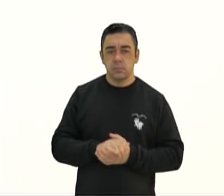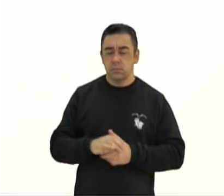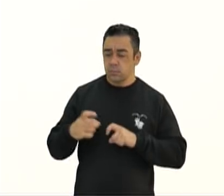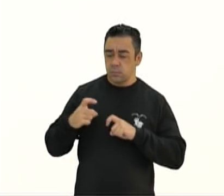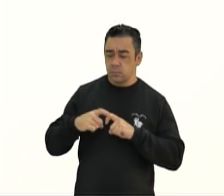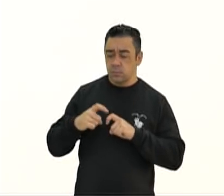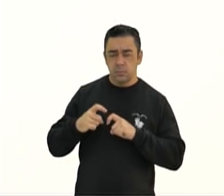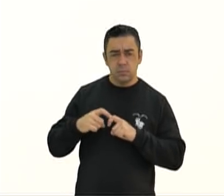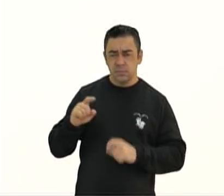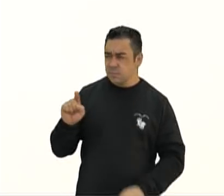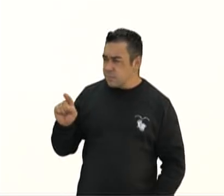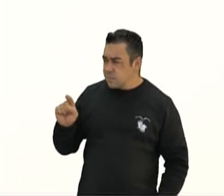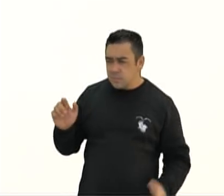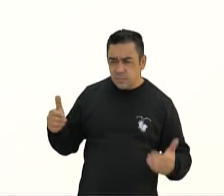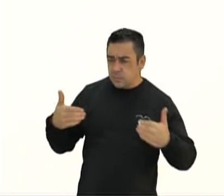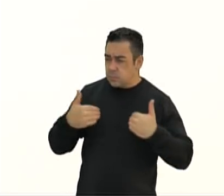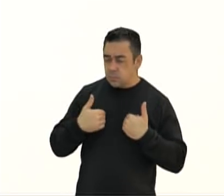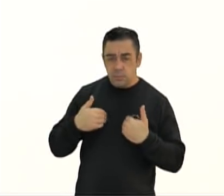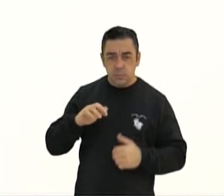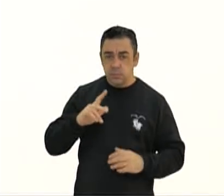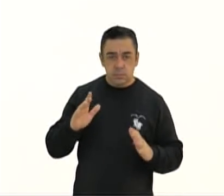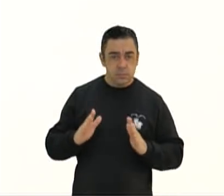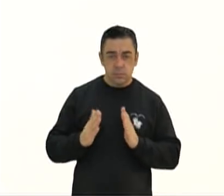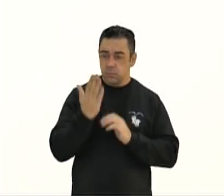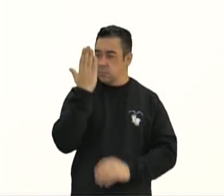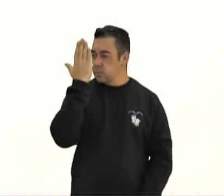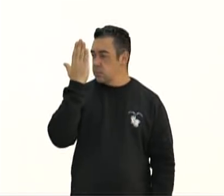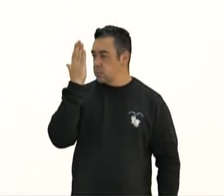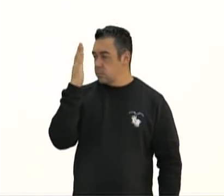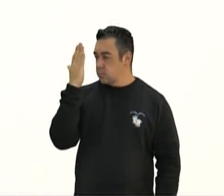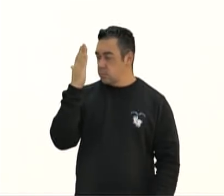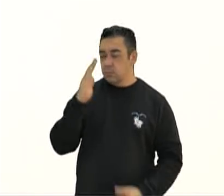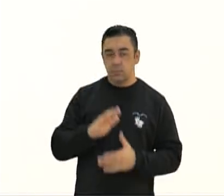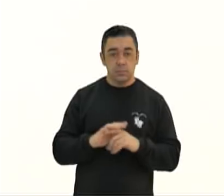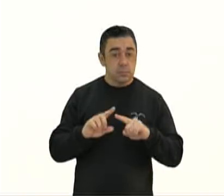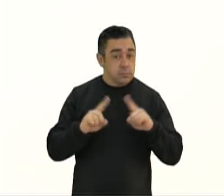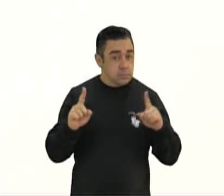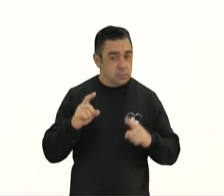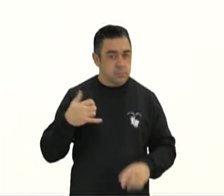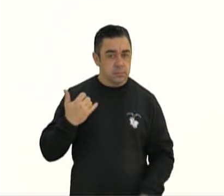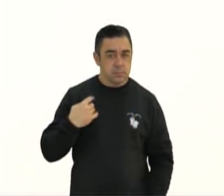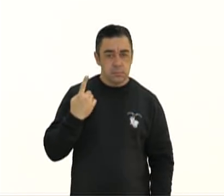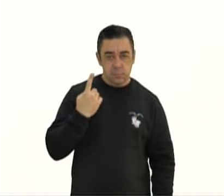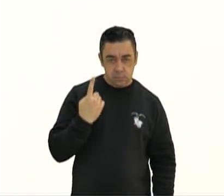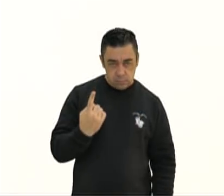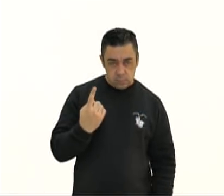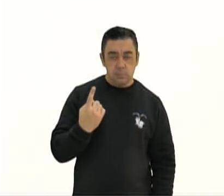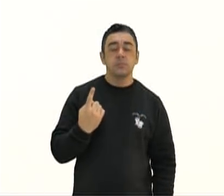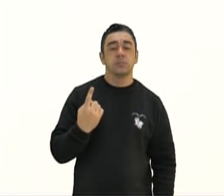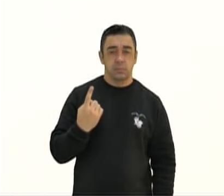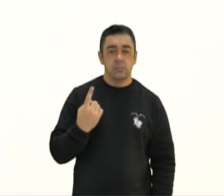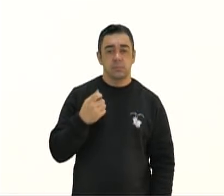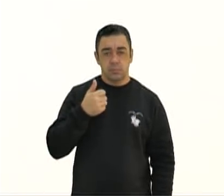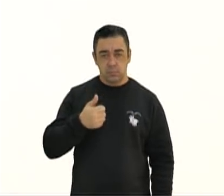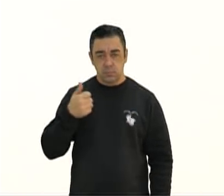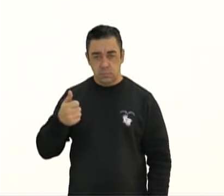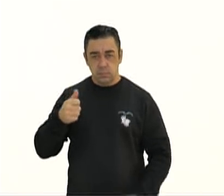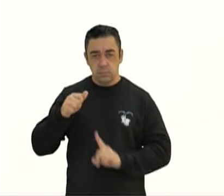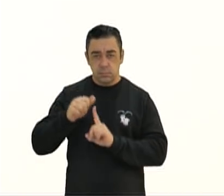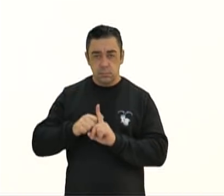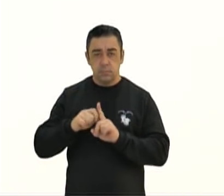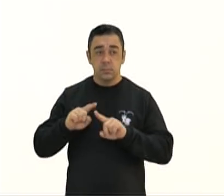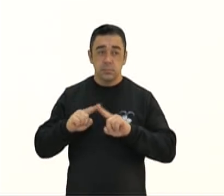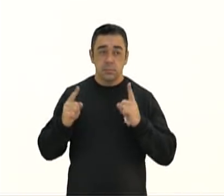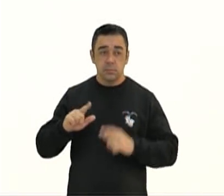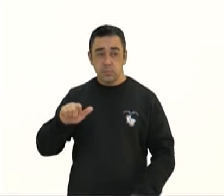Médica: autista não se olha no espelho. Mas com 1 ano e 5 meses, um diagnóstico equivocado